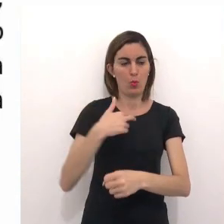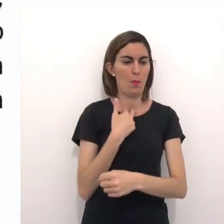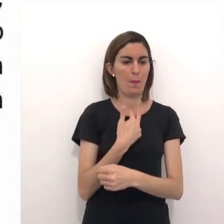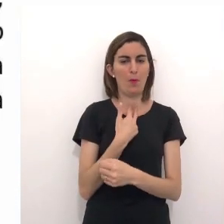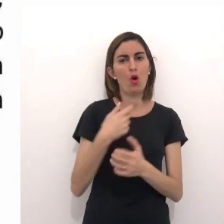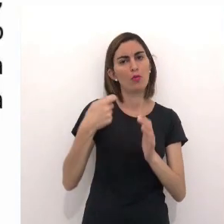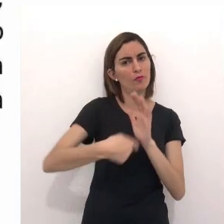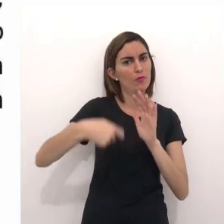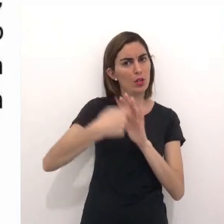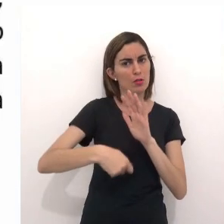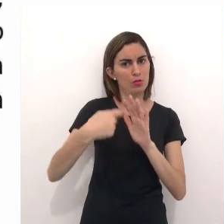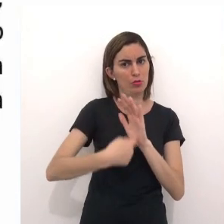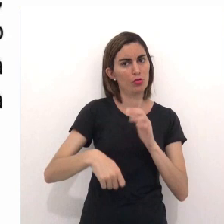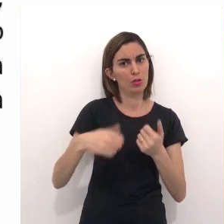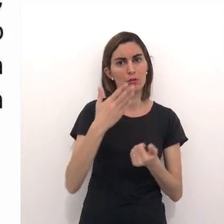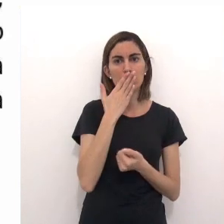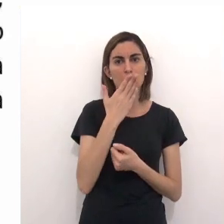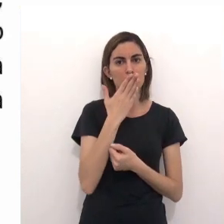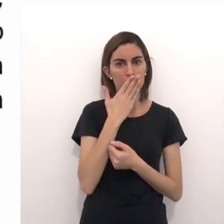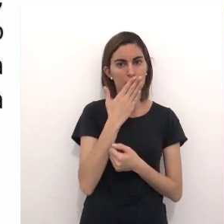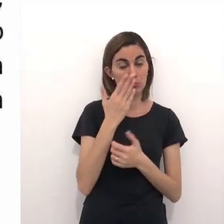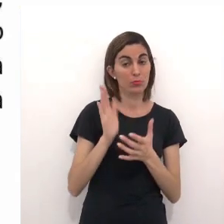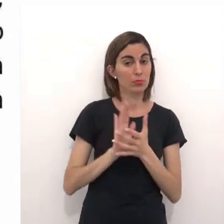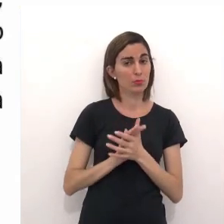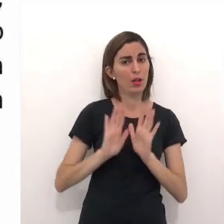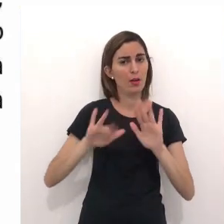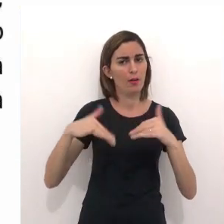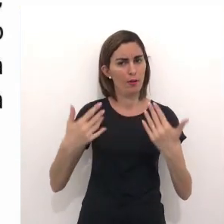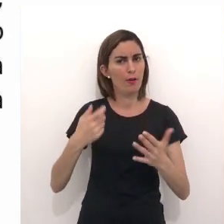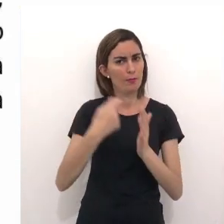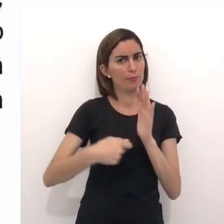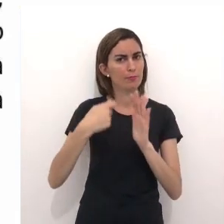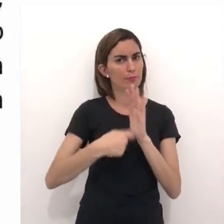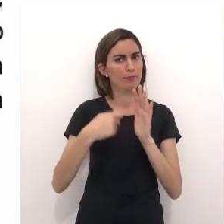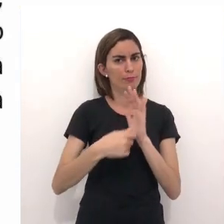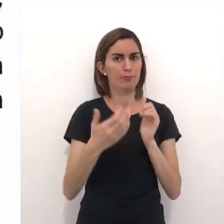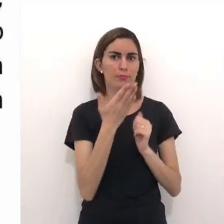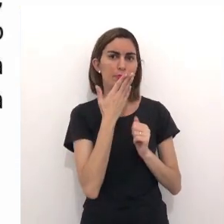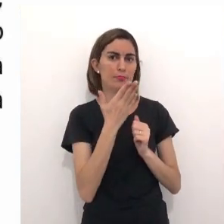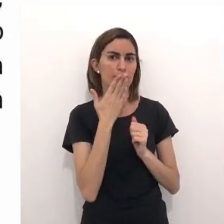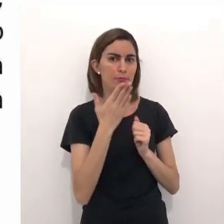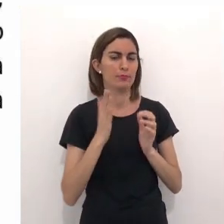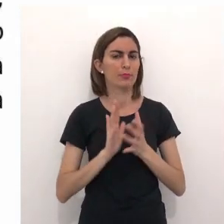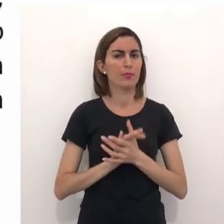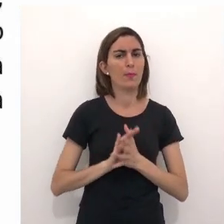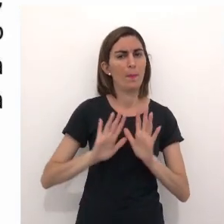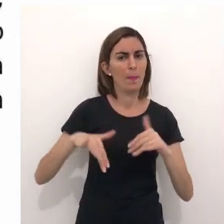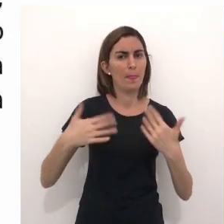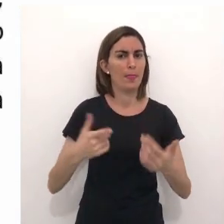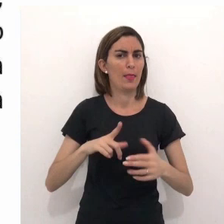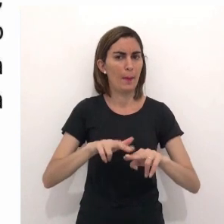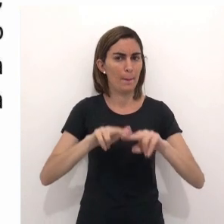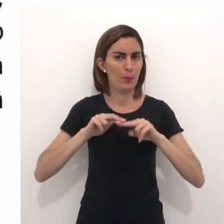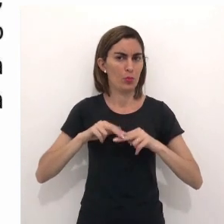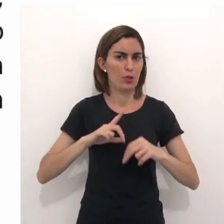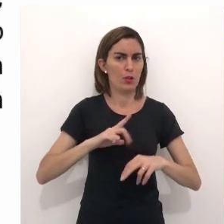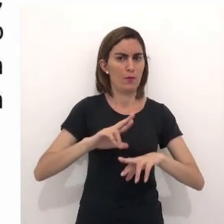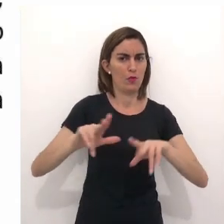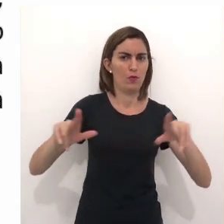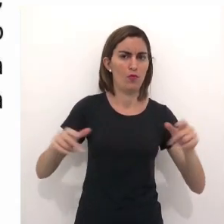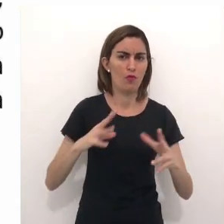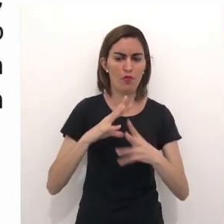resistência indígena. Então, a resistência indígena se dava pelas fugas dos